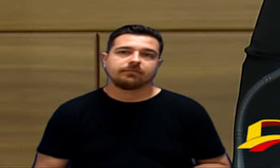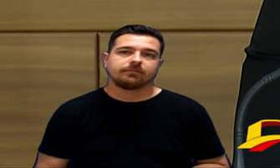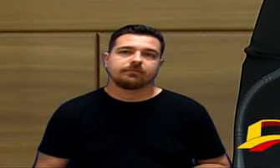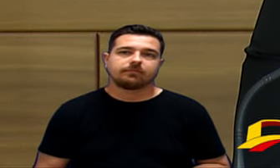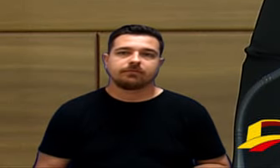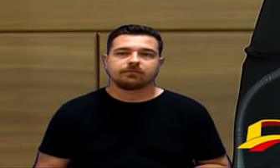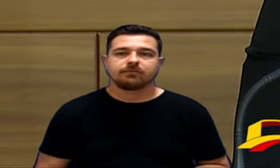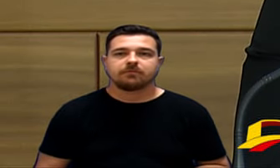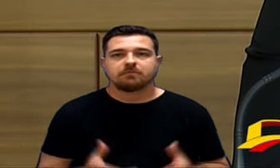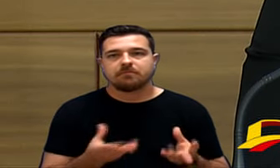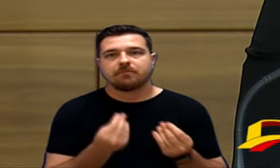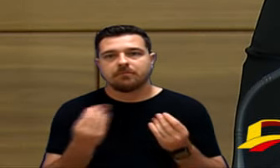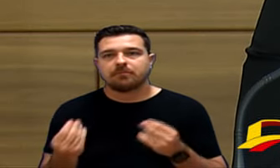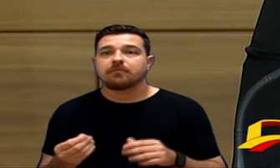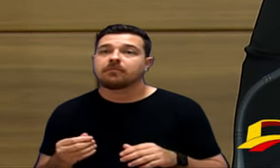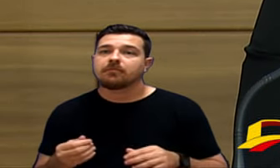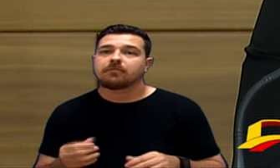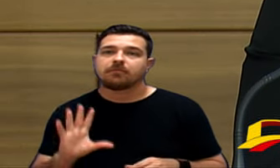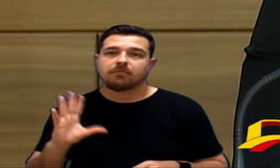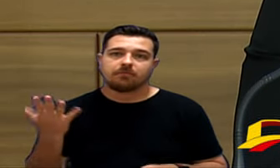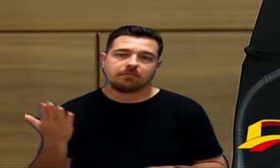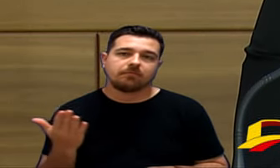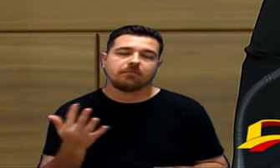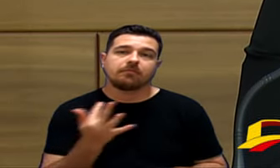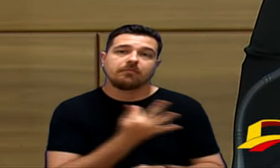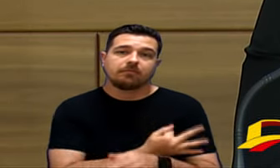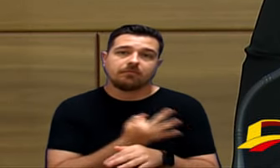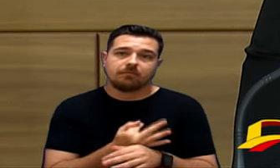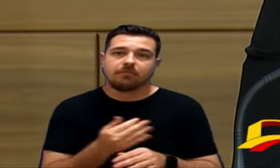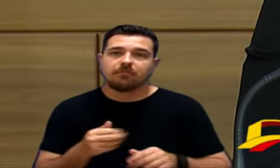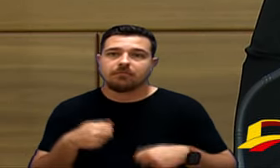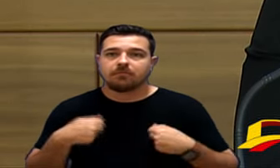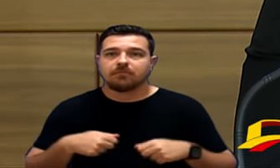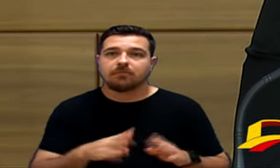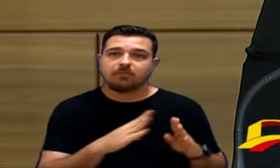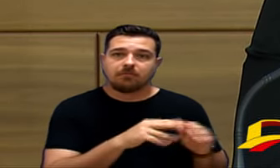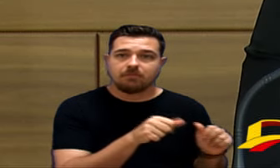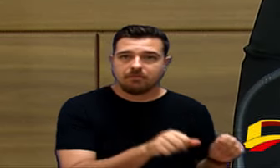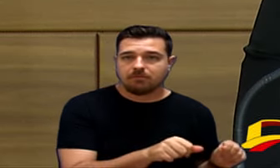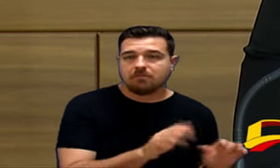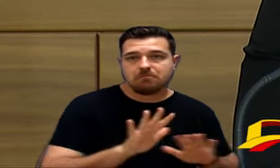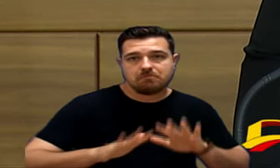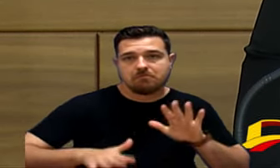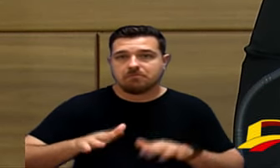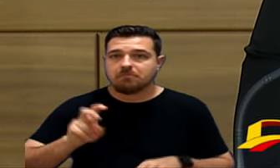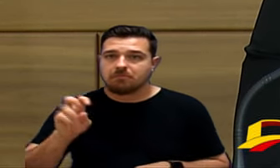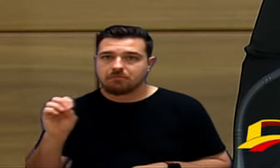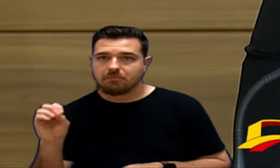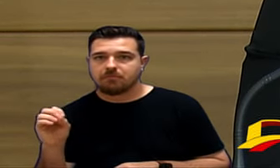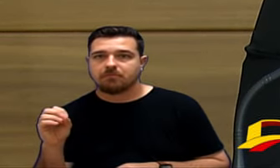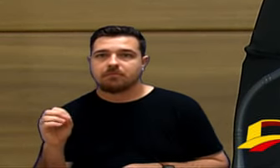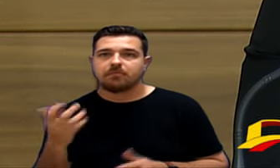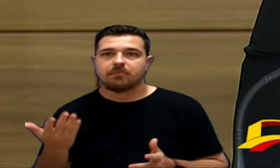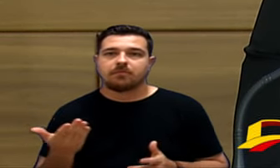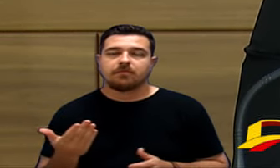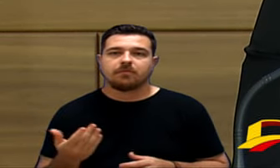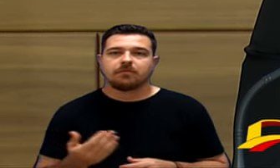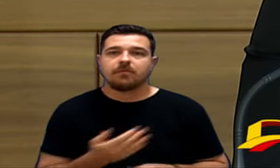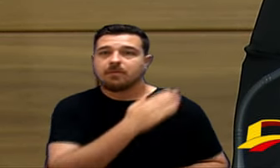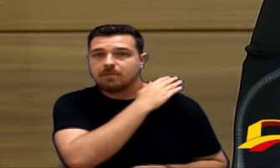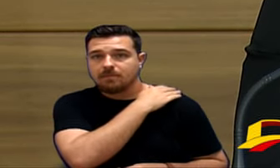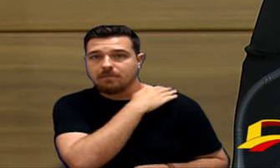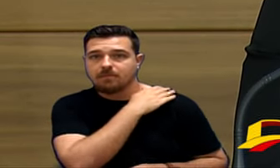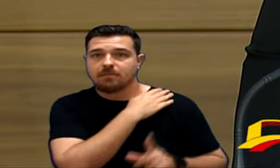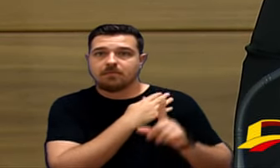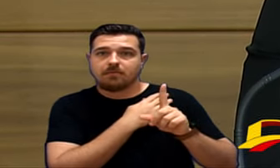temos muitos casos de afastamento aí uma média de aproximadamente 50 né o problema e postural também é